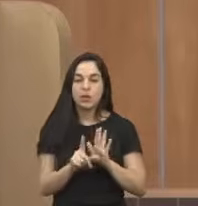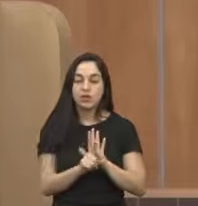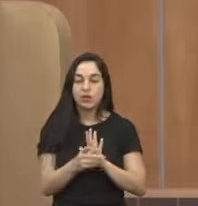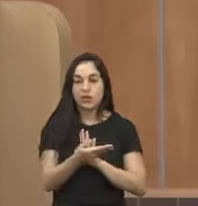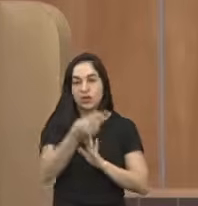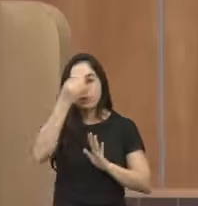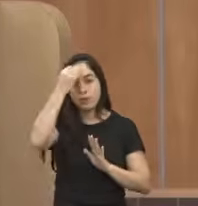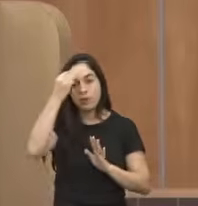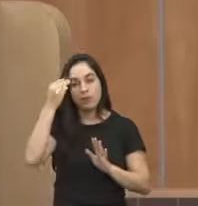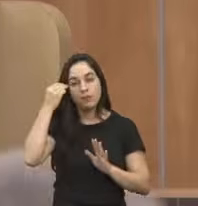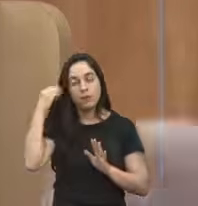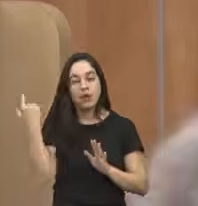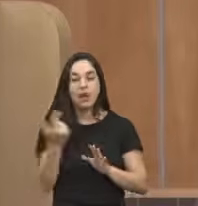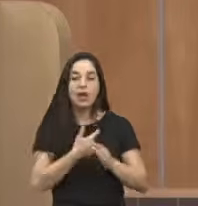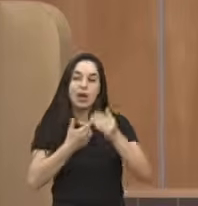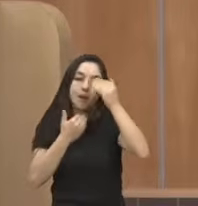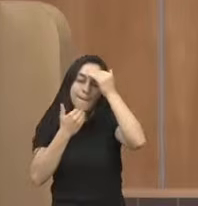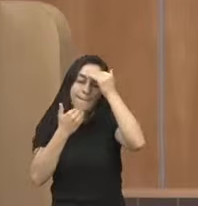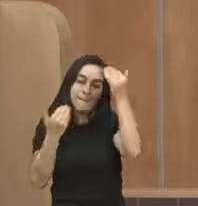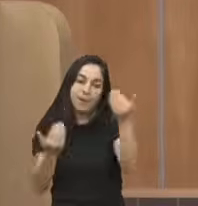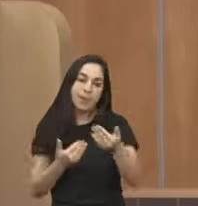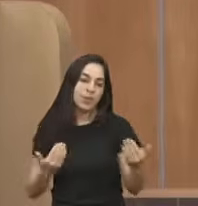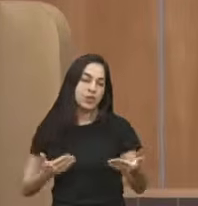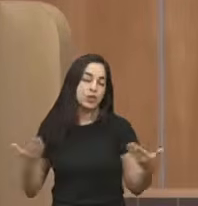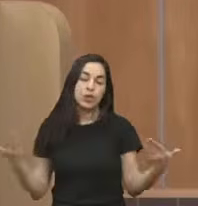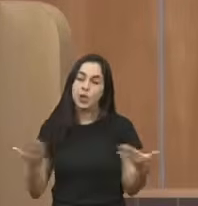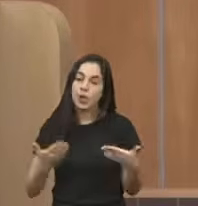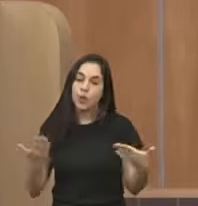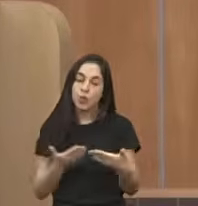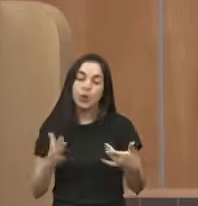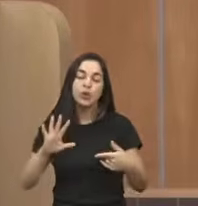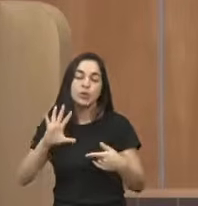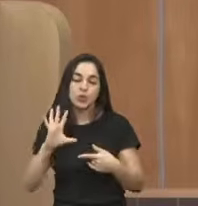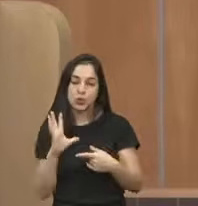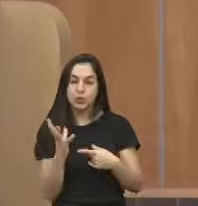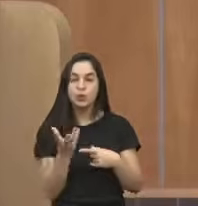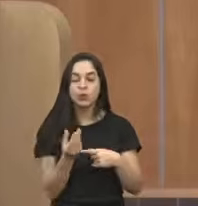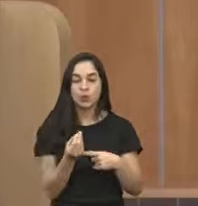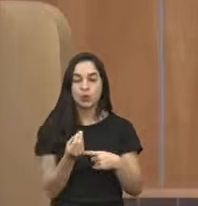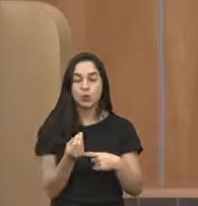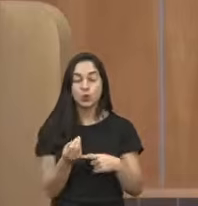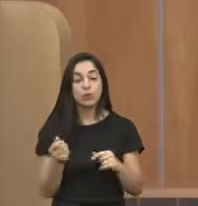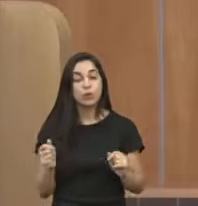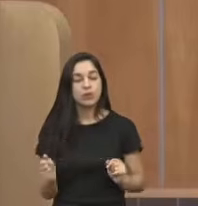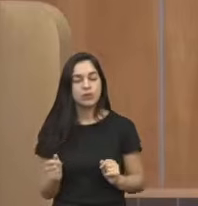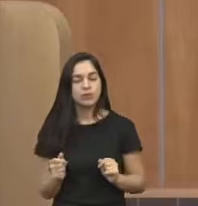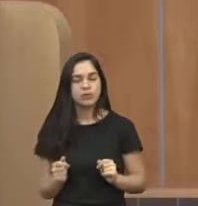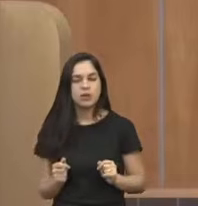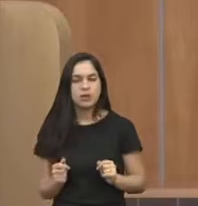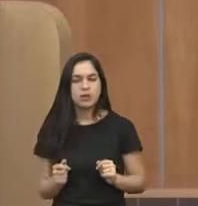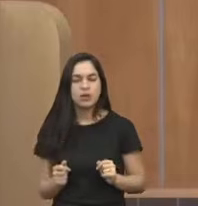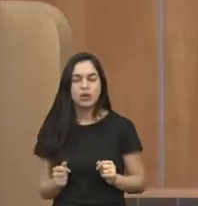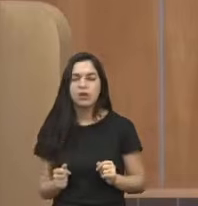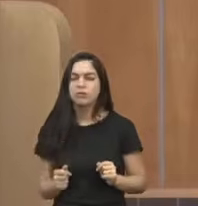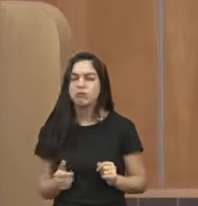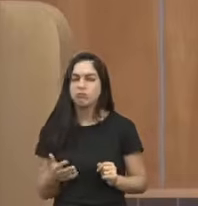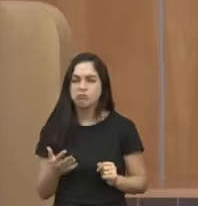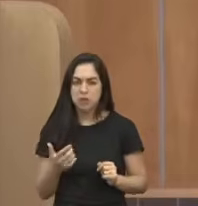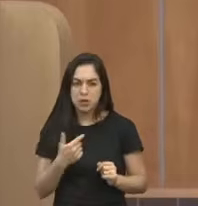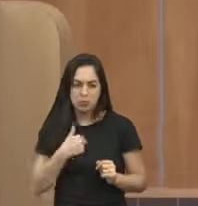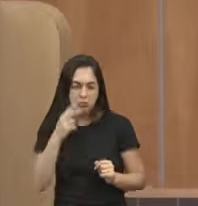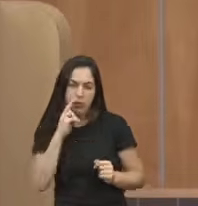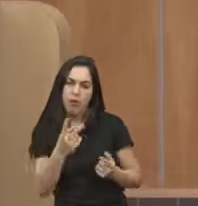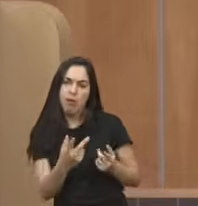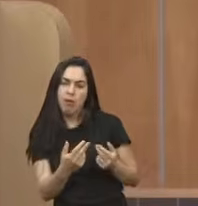Nós homenageamos esses artistas no dia de hoje, da cultura. E eu não vejo diferença. Não vejo por